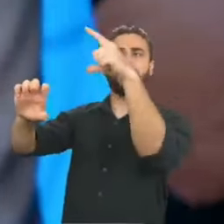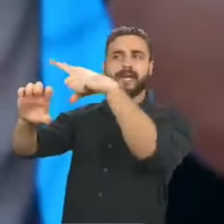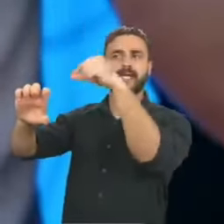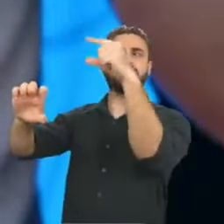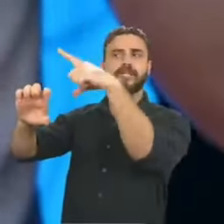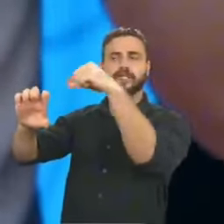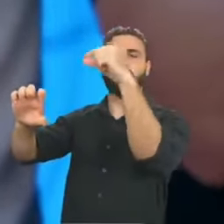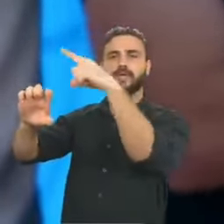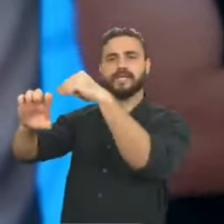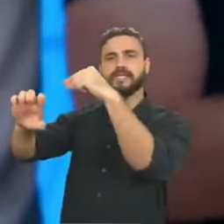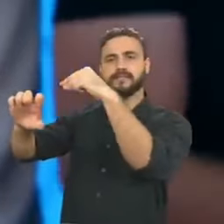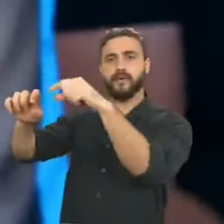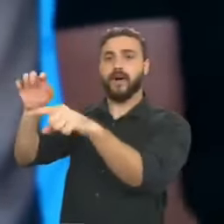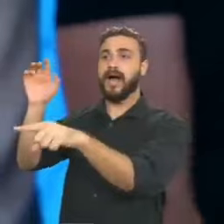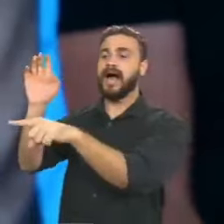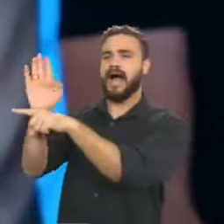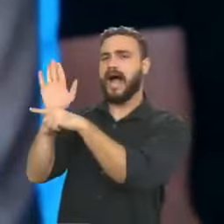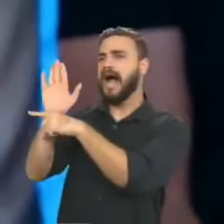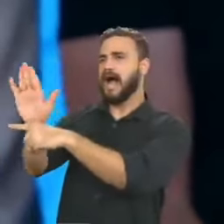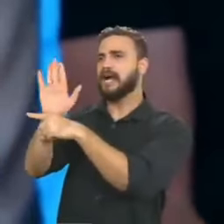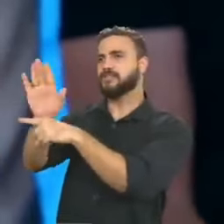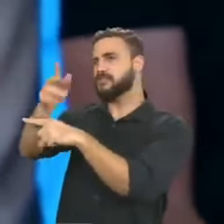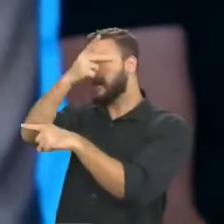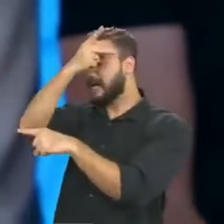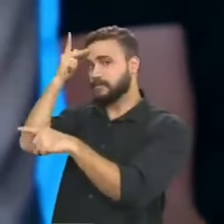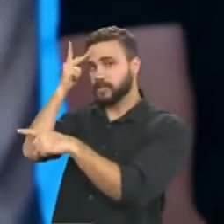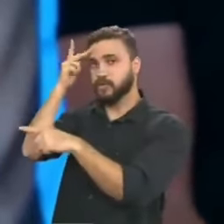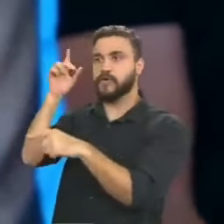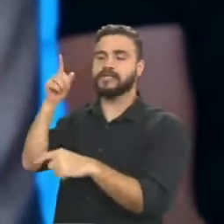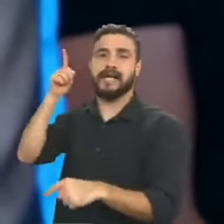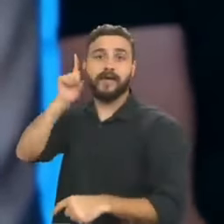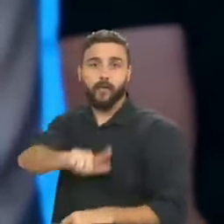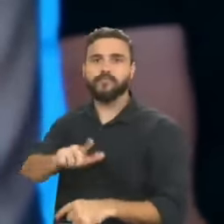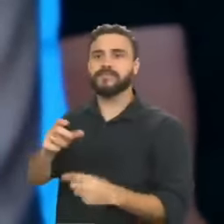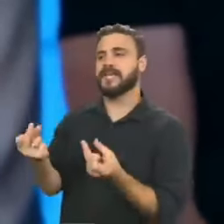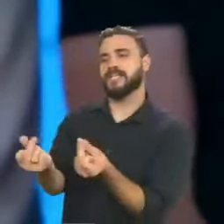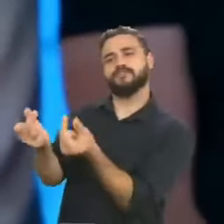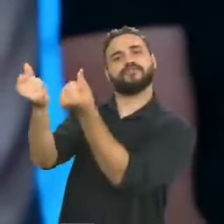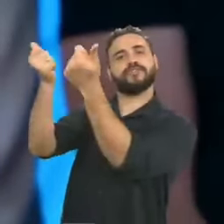assim, a gente tem muita abertura para pessoas físicas,